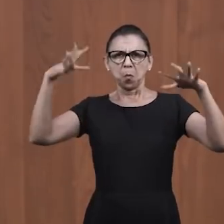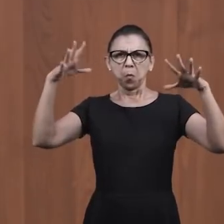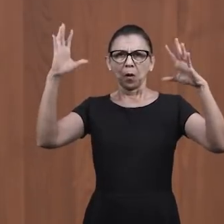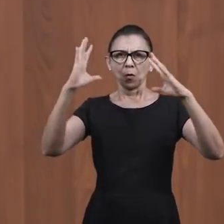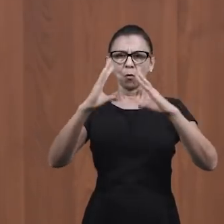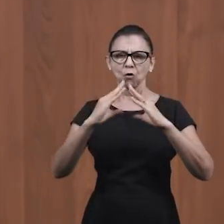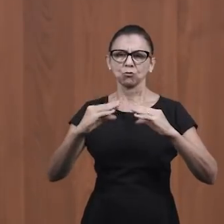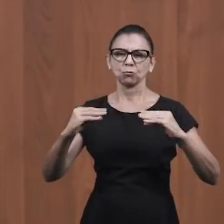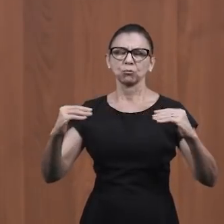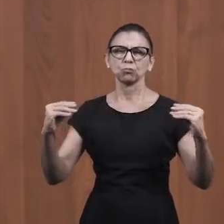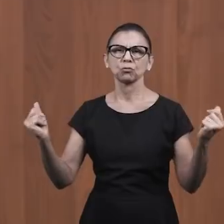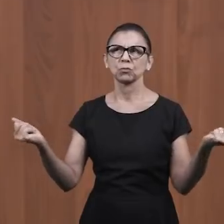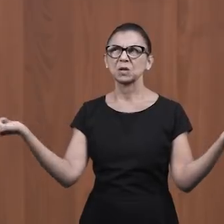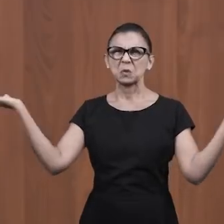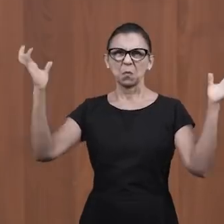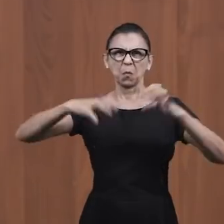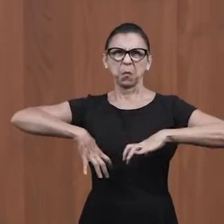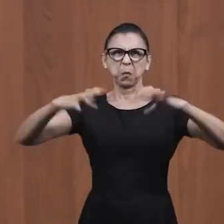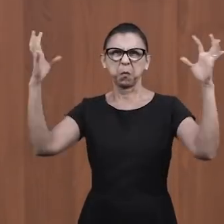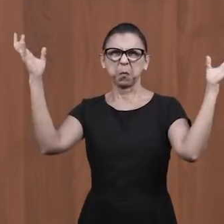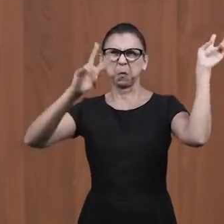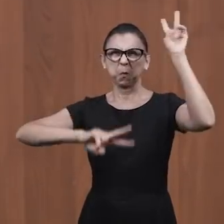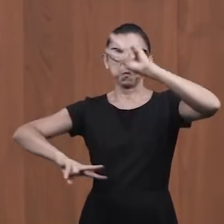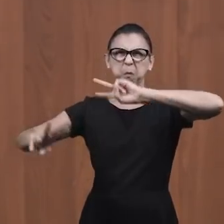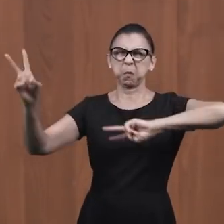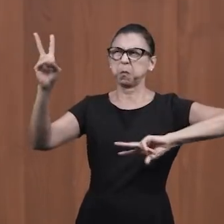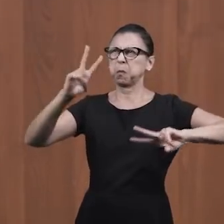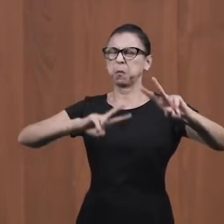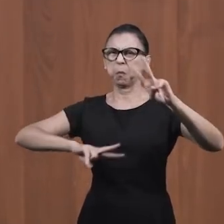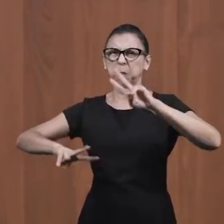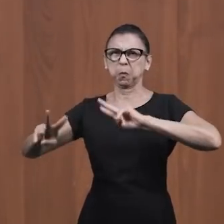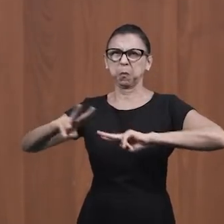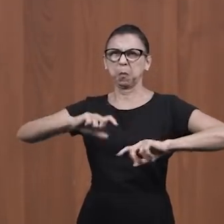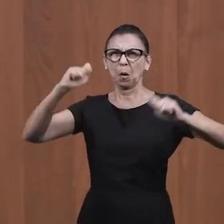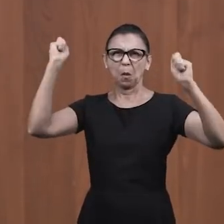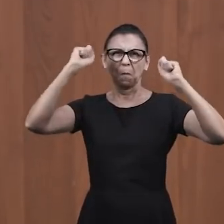Minha casa firme está.